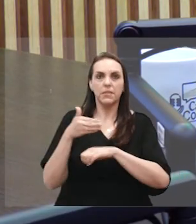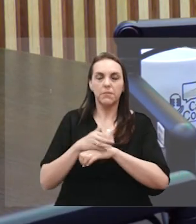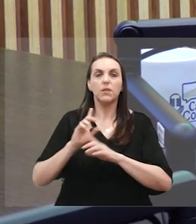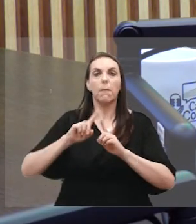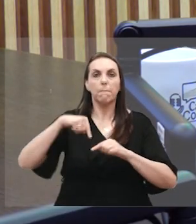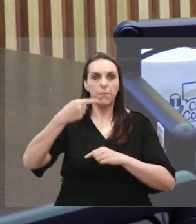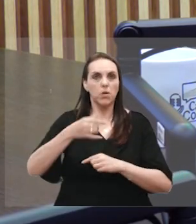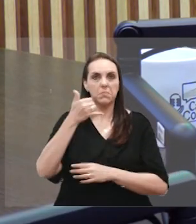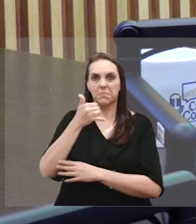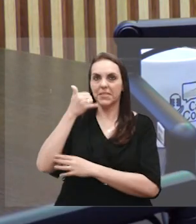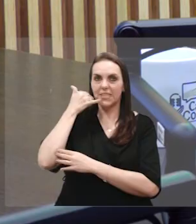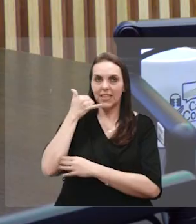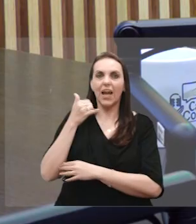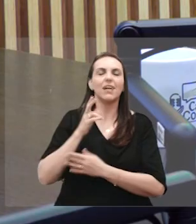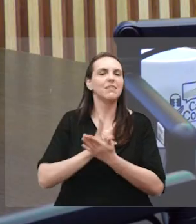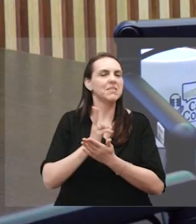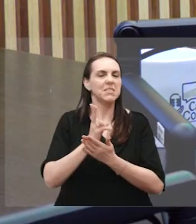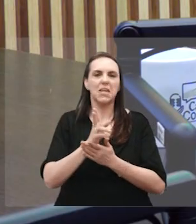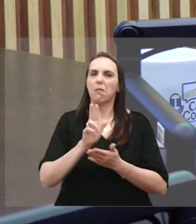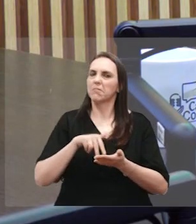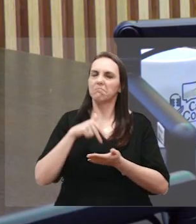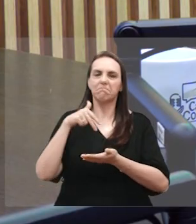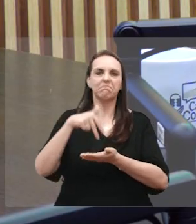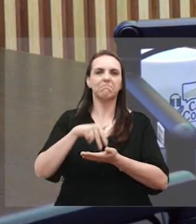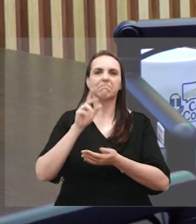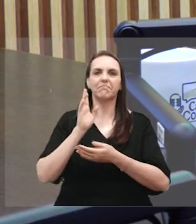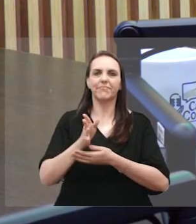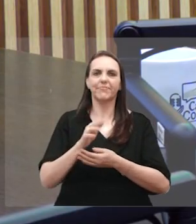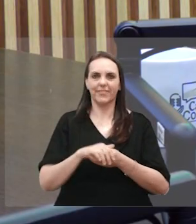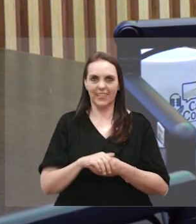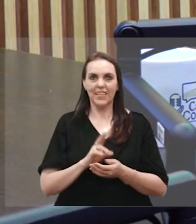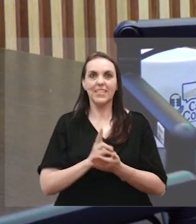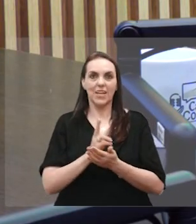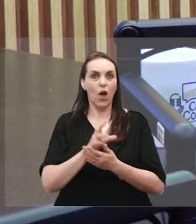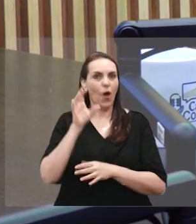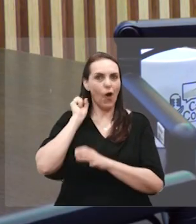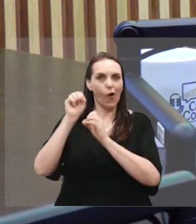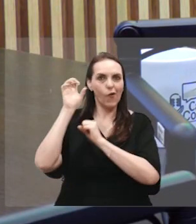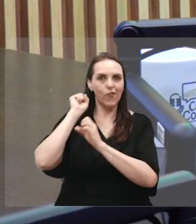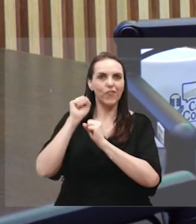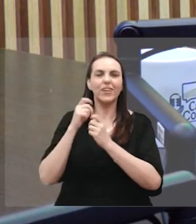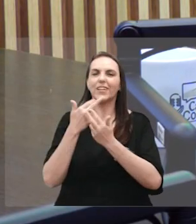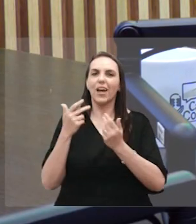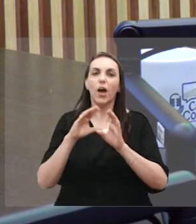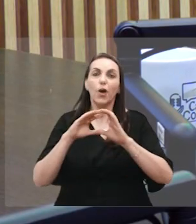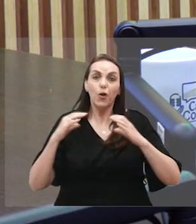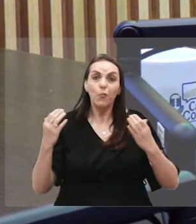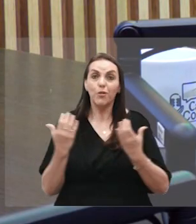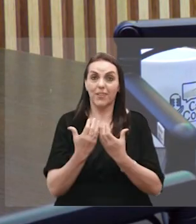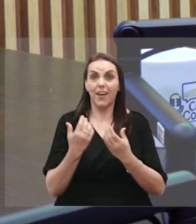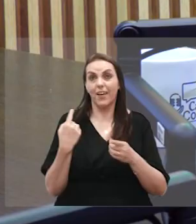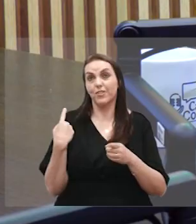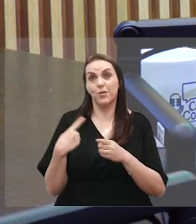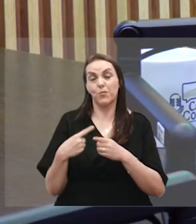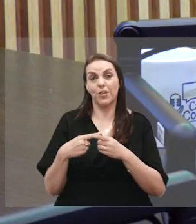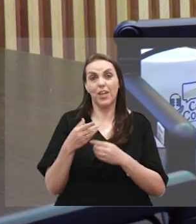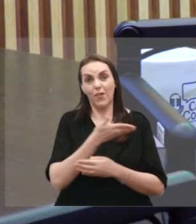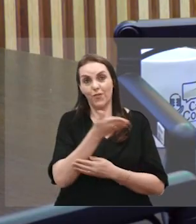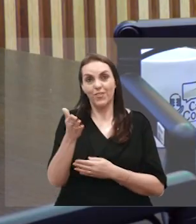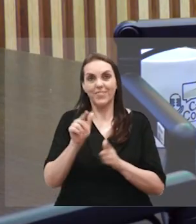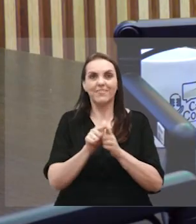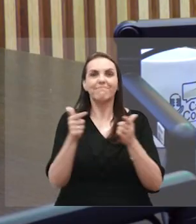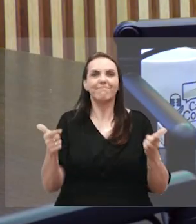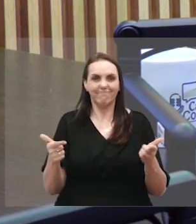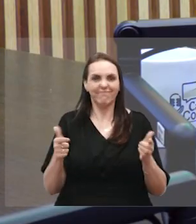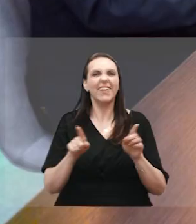que na próxima é só me ligar que a gente vai estar aqui sempre de pé e a ordem para estar ouvindo a comunidade, né? Porque